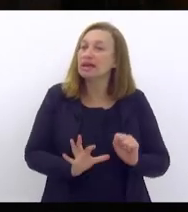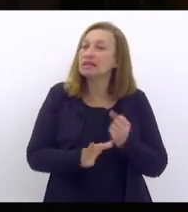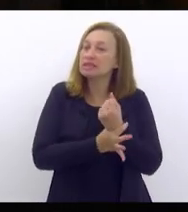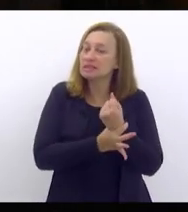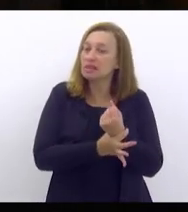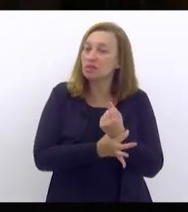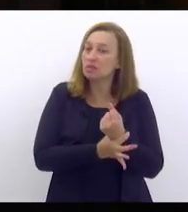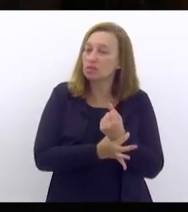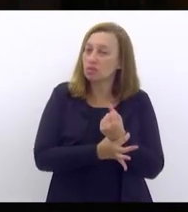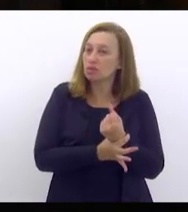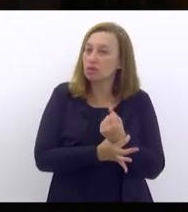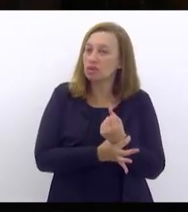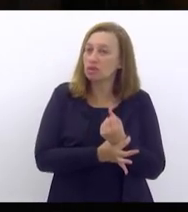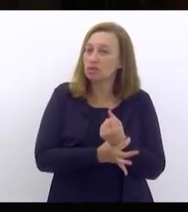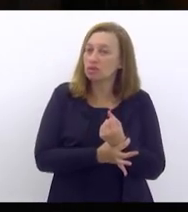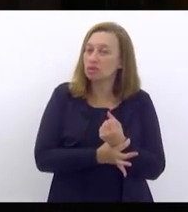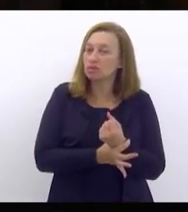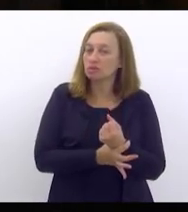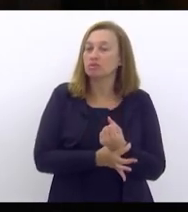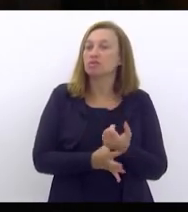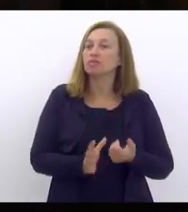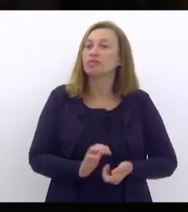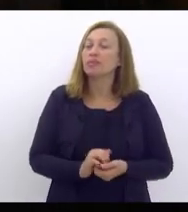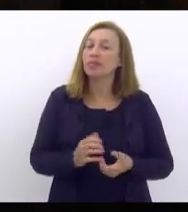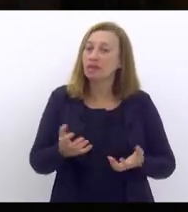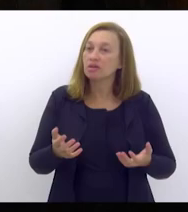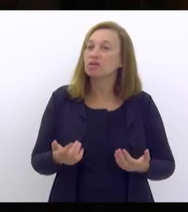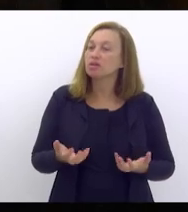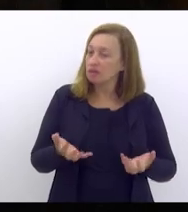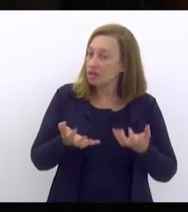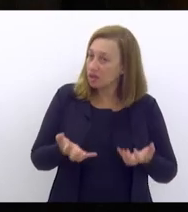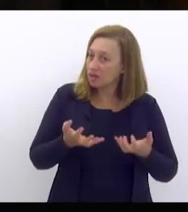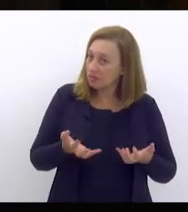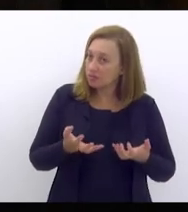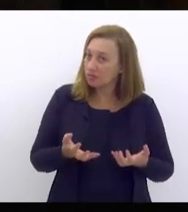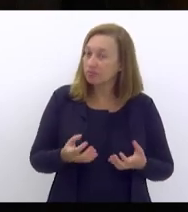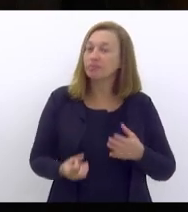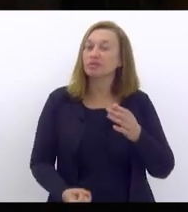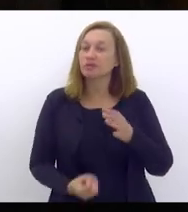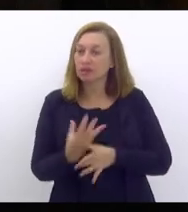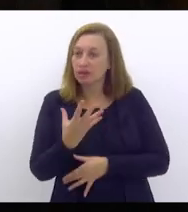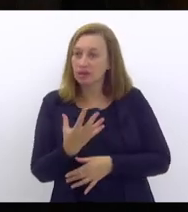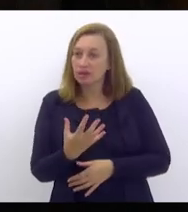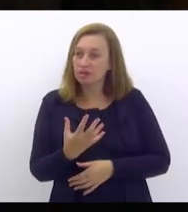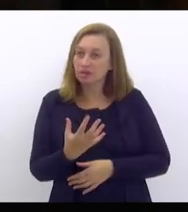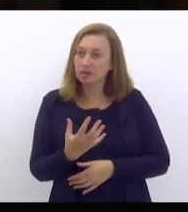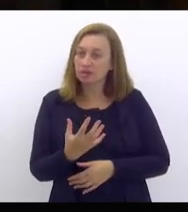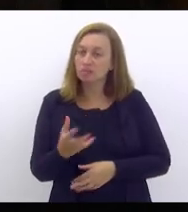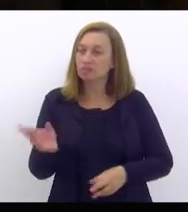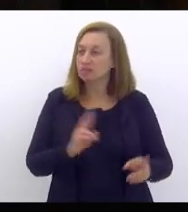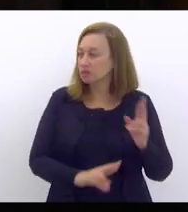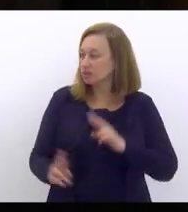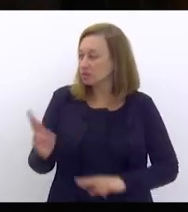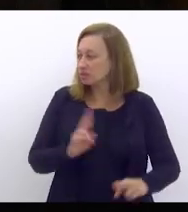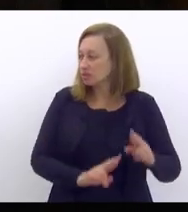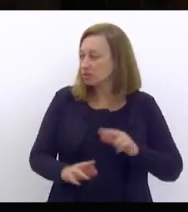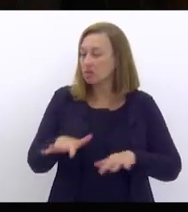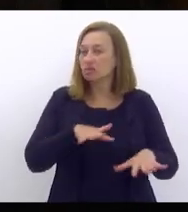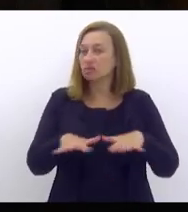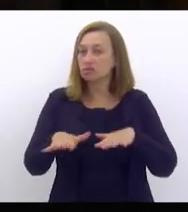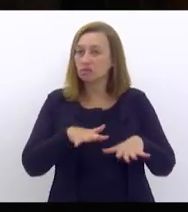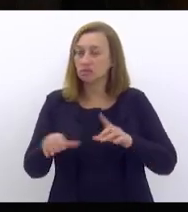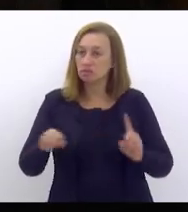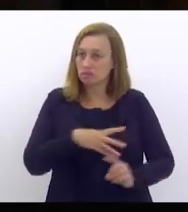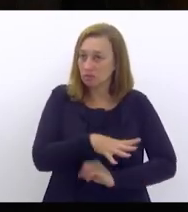que ultrapasse qualquer tipo de governo. Então, é isso que a gente pretende e constrói a partir da relação com os movimentos